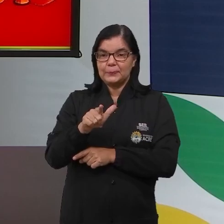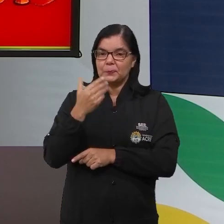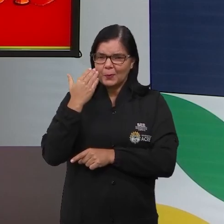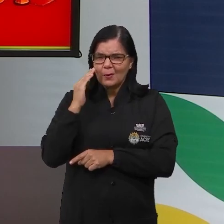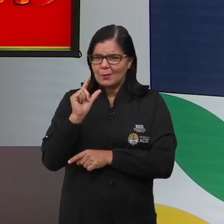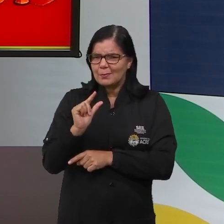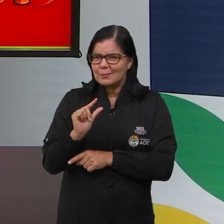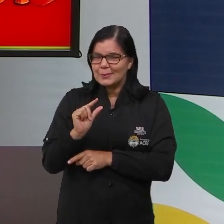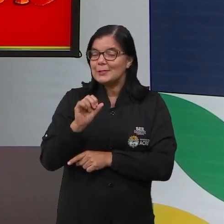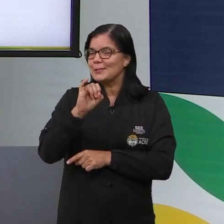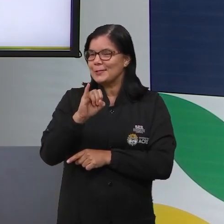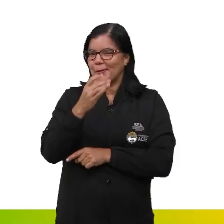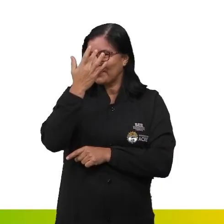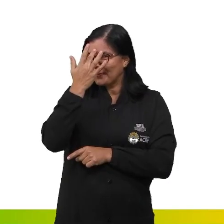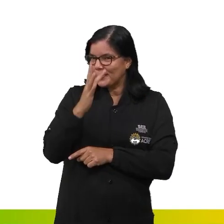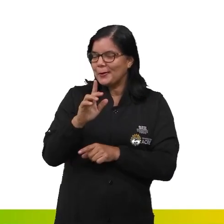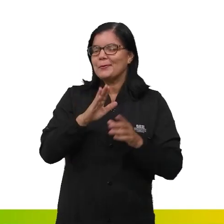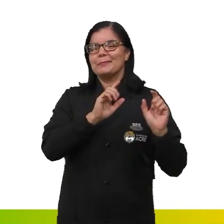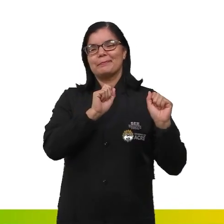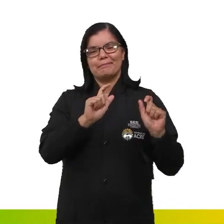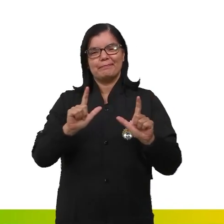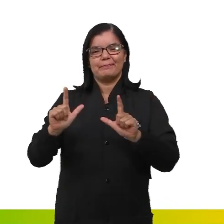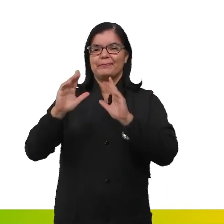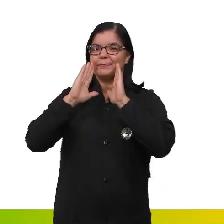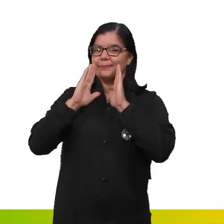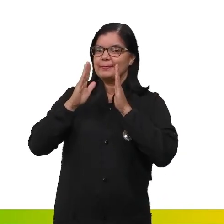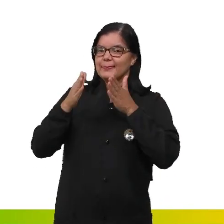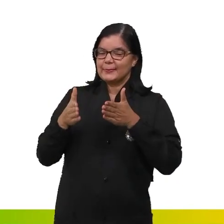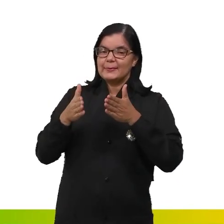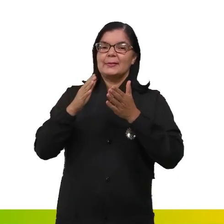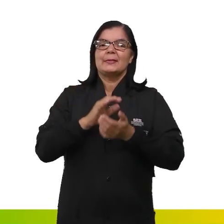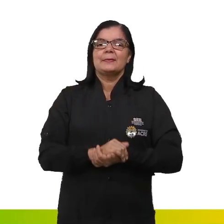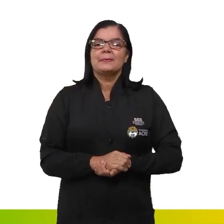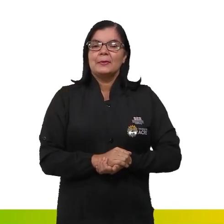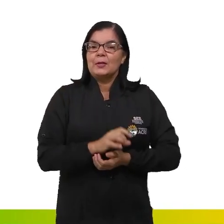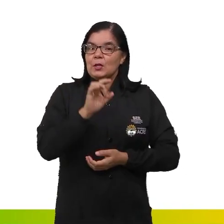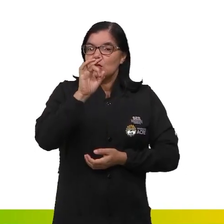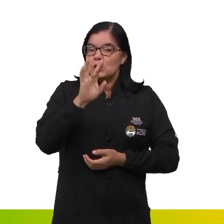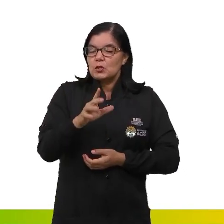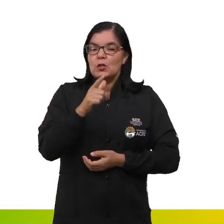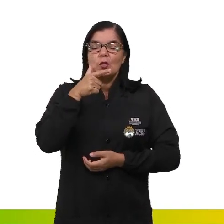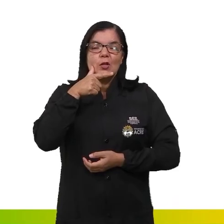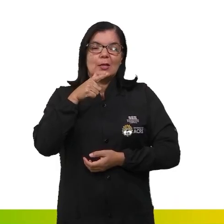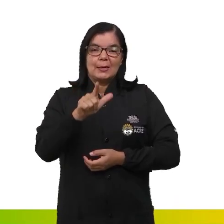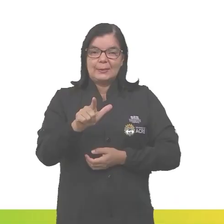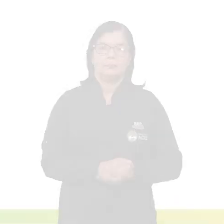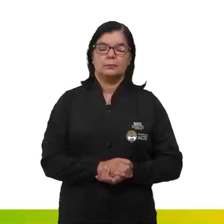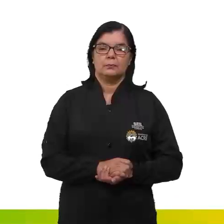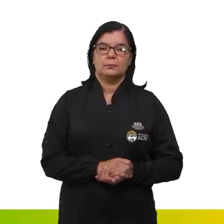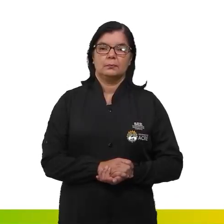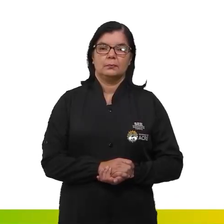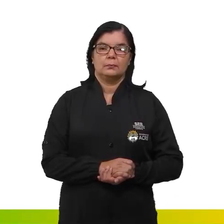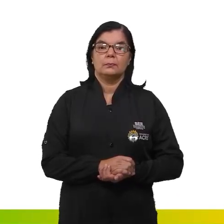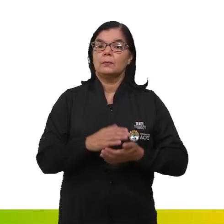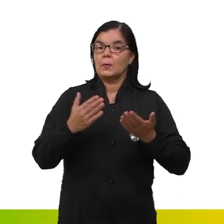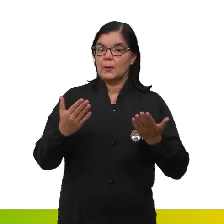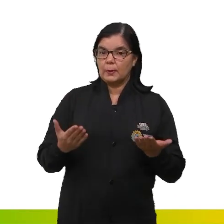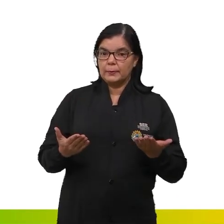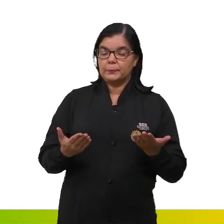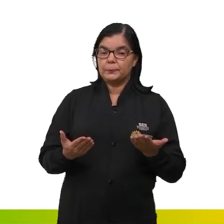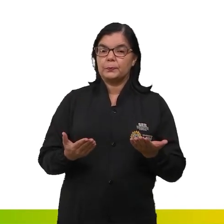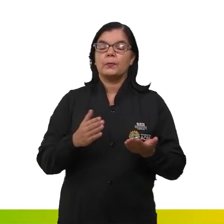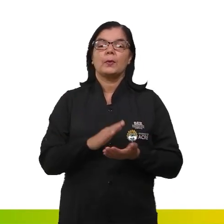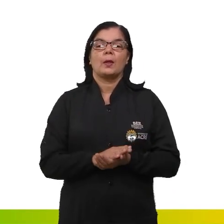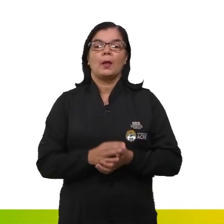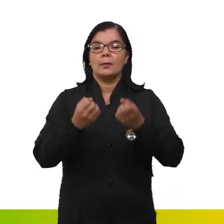entender um pouquinho? Se não deu, vai entender agora. Foca na tela que agora a gente vai focar apenas na língua inglesa, tá bom? Então vamos lá,